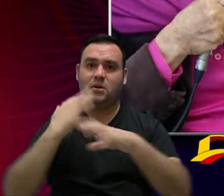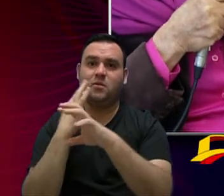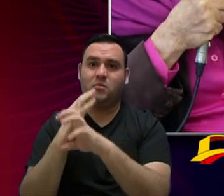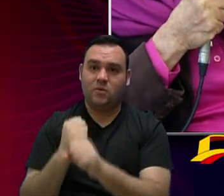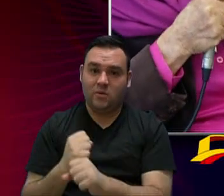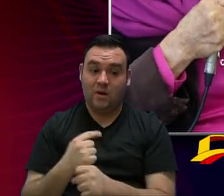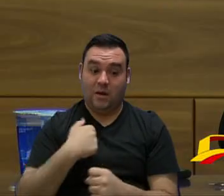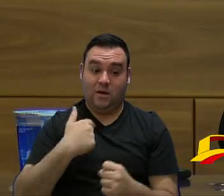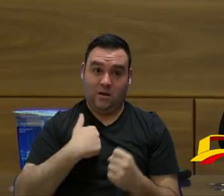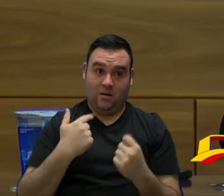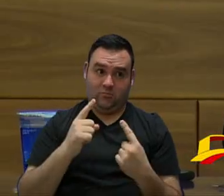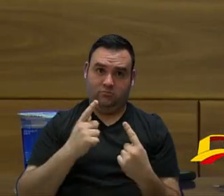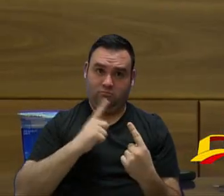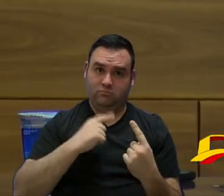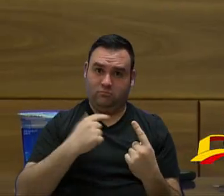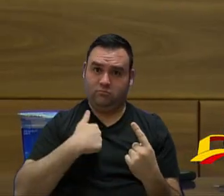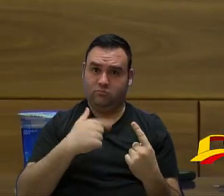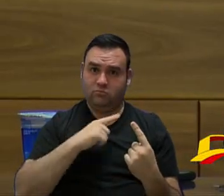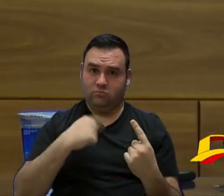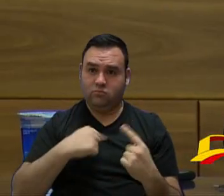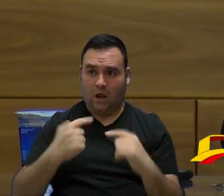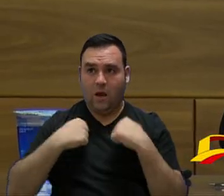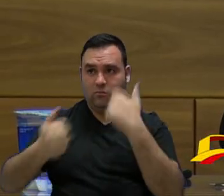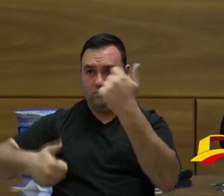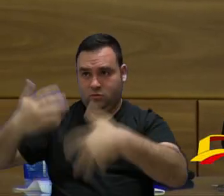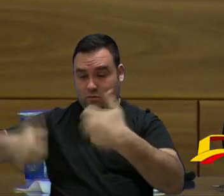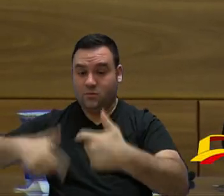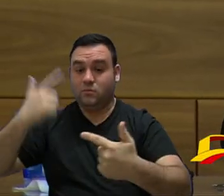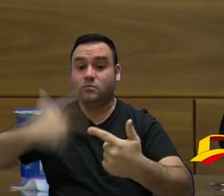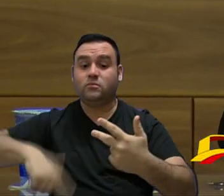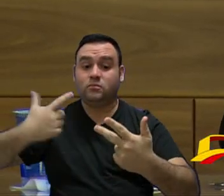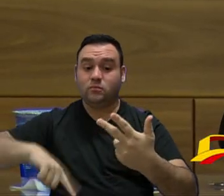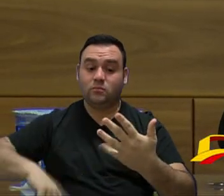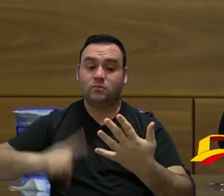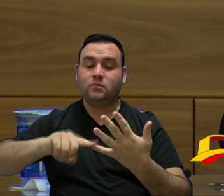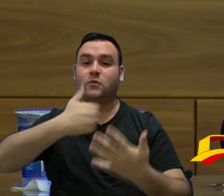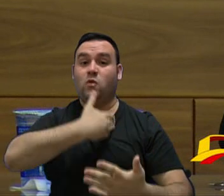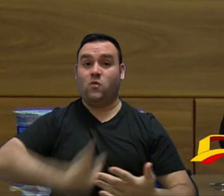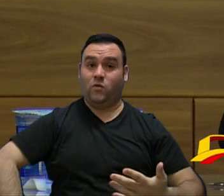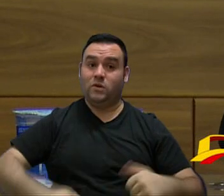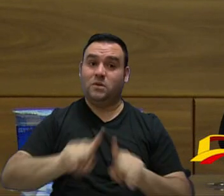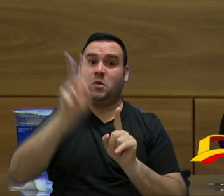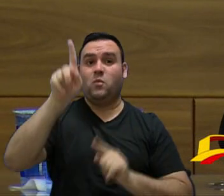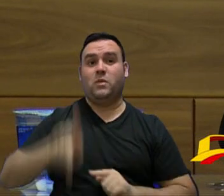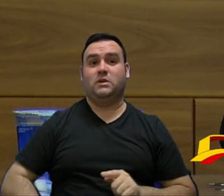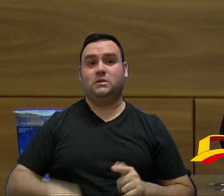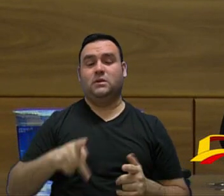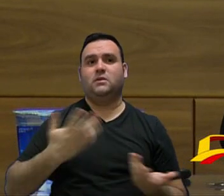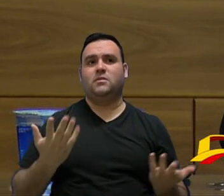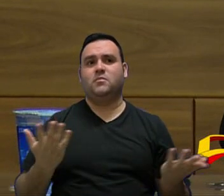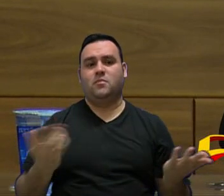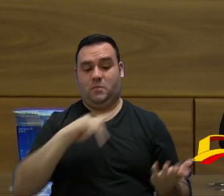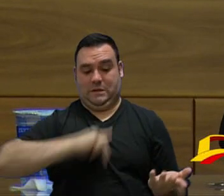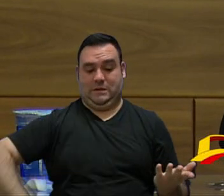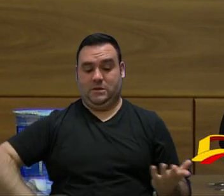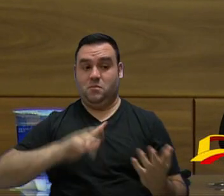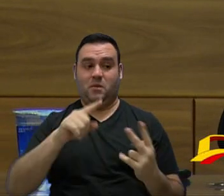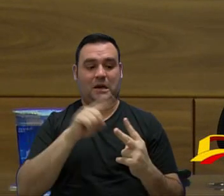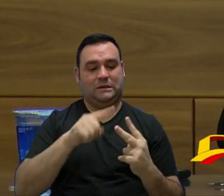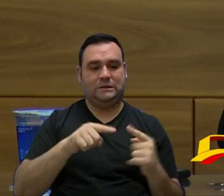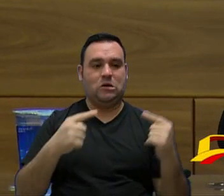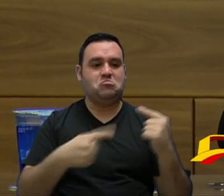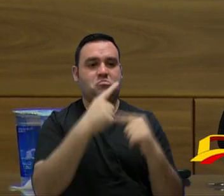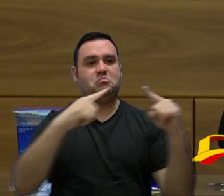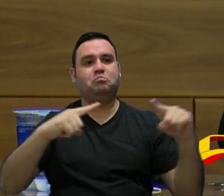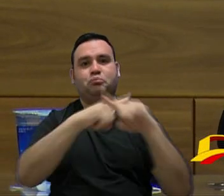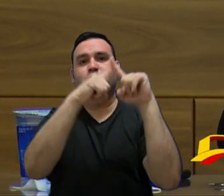dados além de mim que ela me ouvir eu nós temos também um governador de um presidente agora se eles entram em